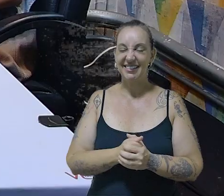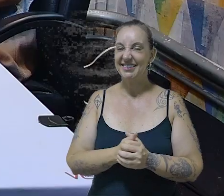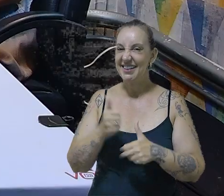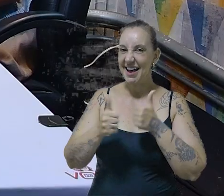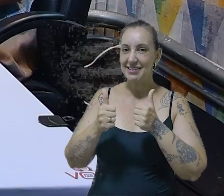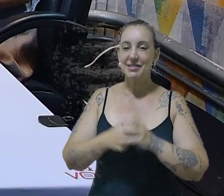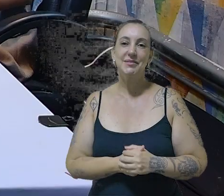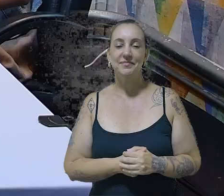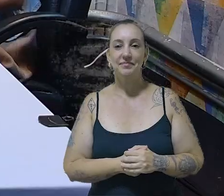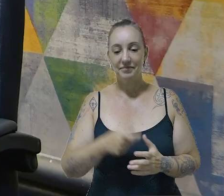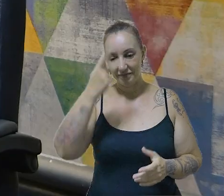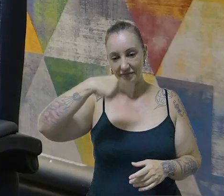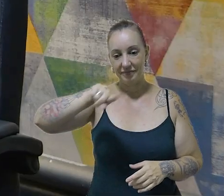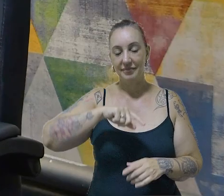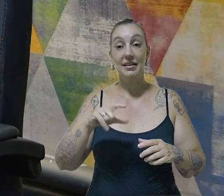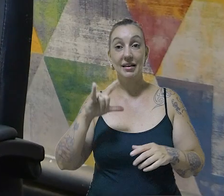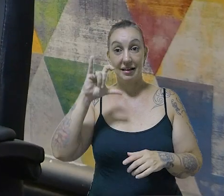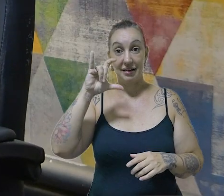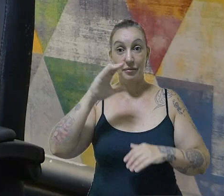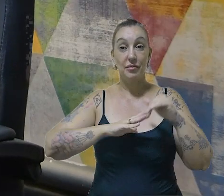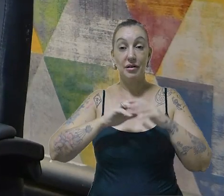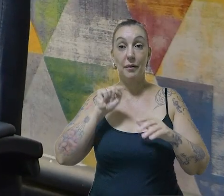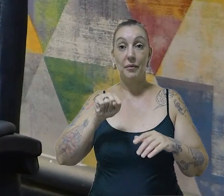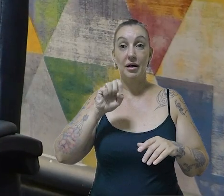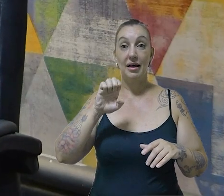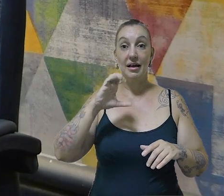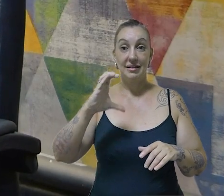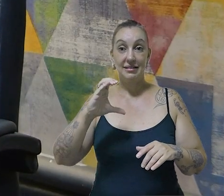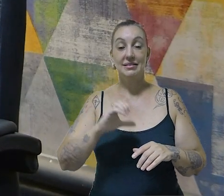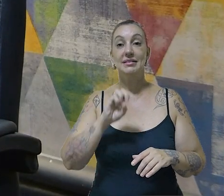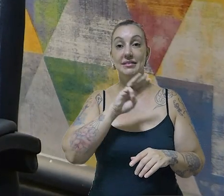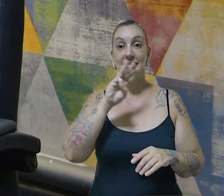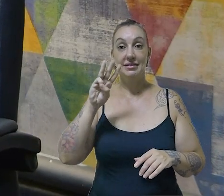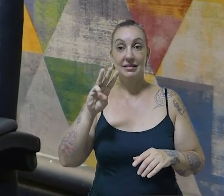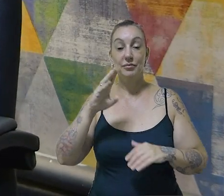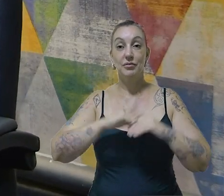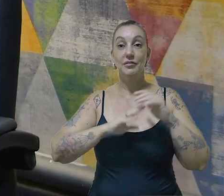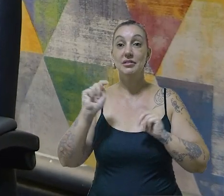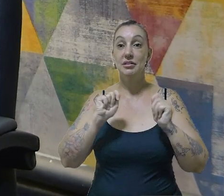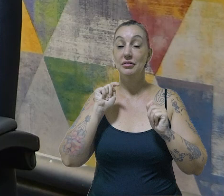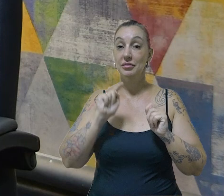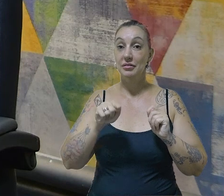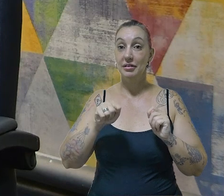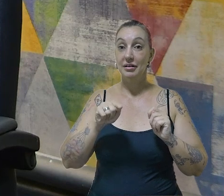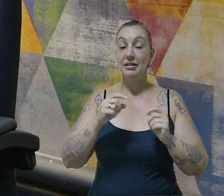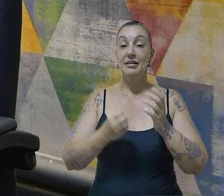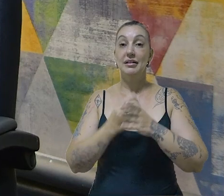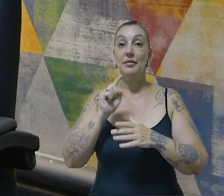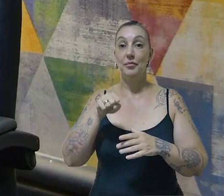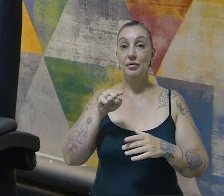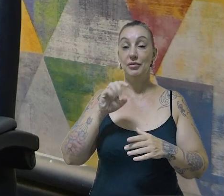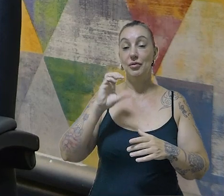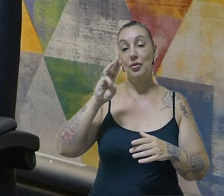Arrasou pessoal a gente também tá no Instagram profissões pc também o site profissões economia cativa.com.br eu sou thí